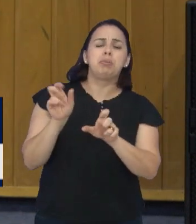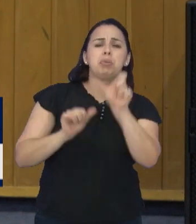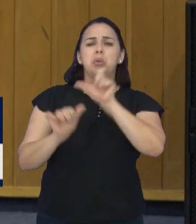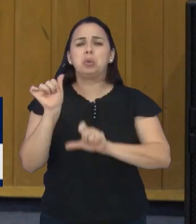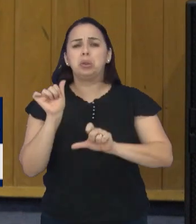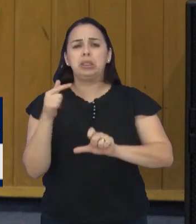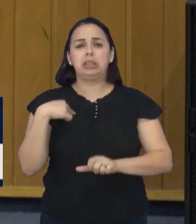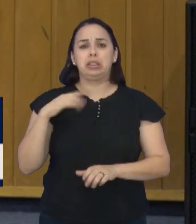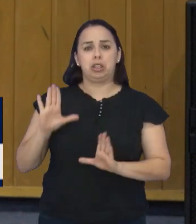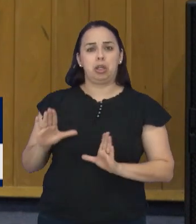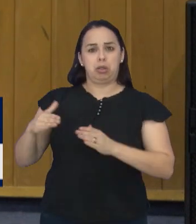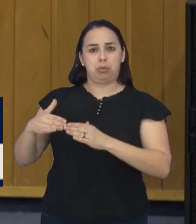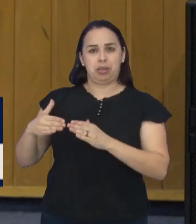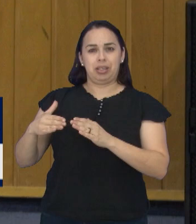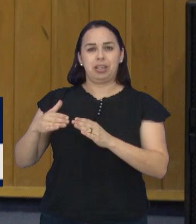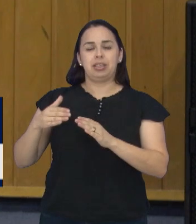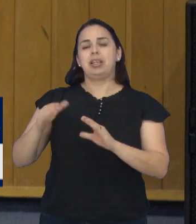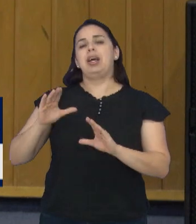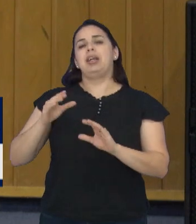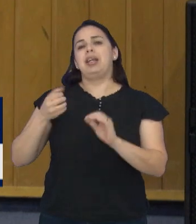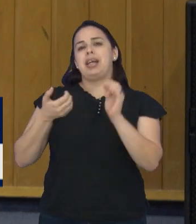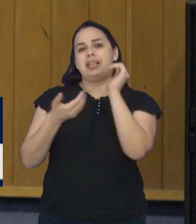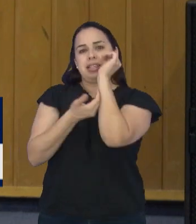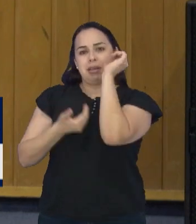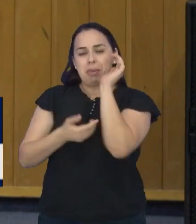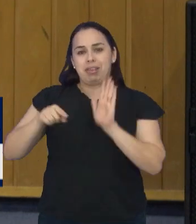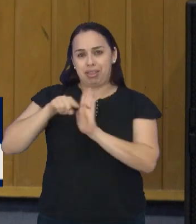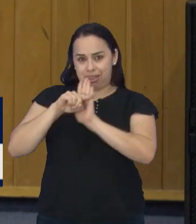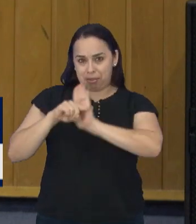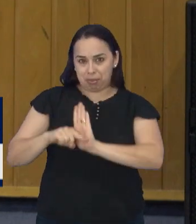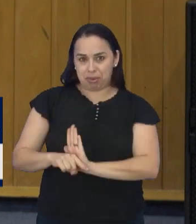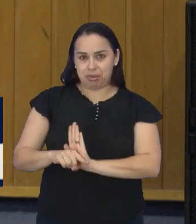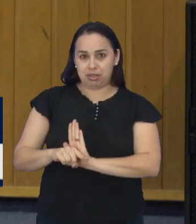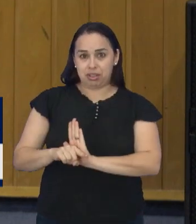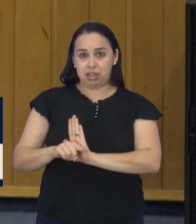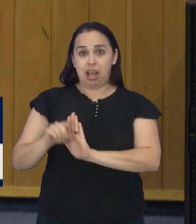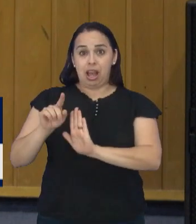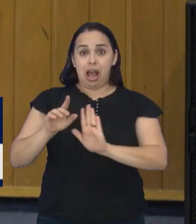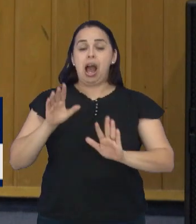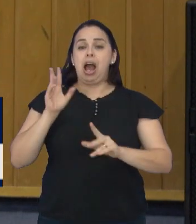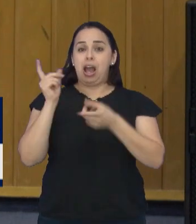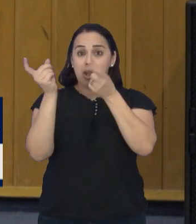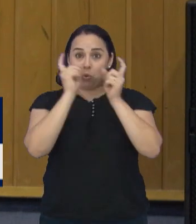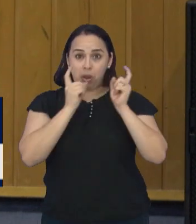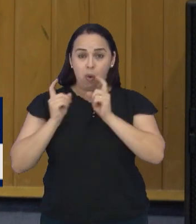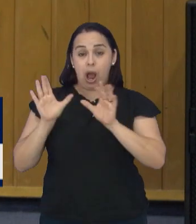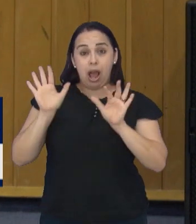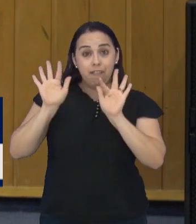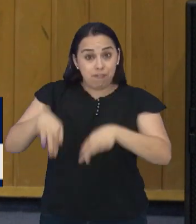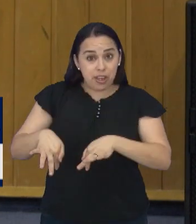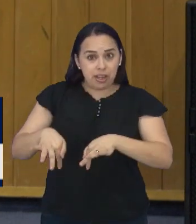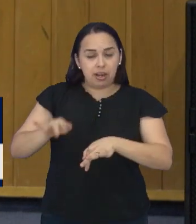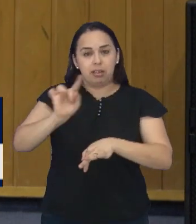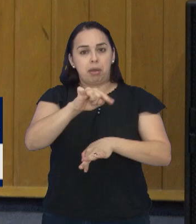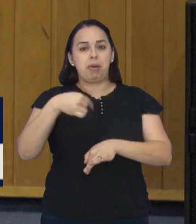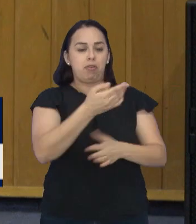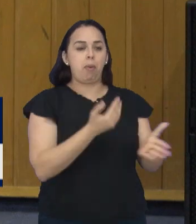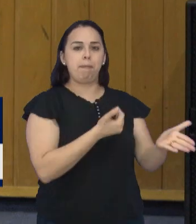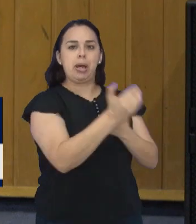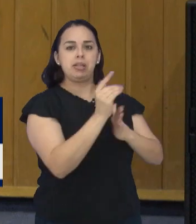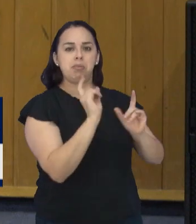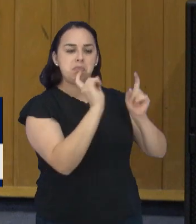da comissão da SEI da Sabesp, logo após o término da sessão, nós vamos ter uma reunião para